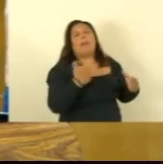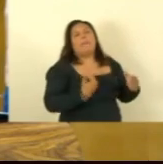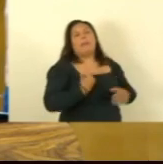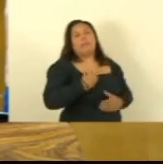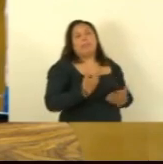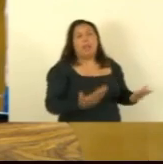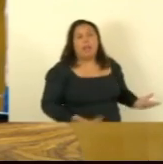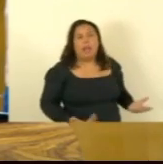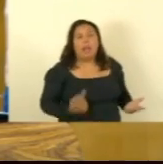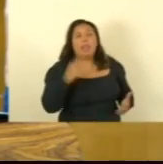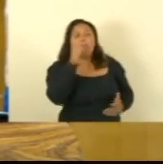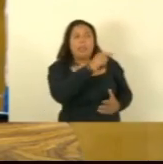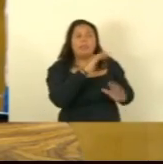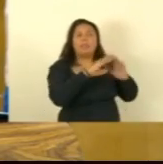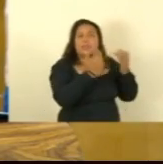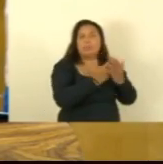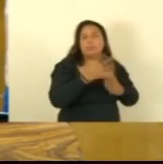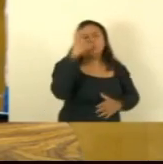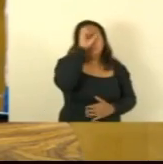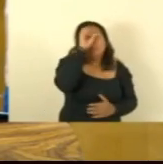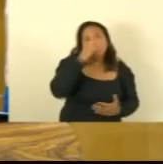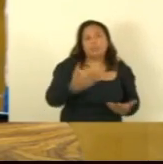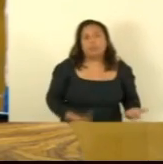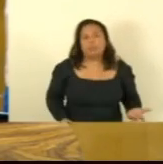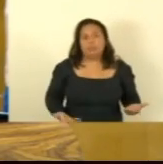É na escola que ele está aprendendo.